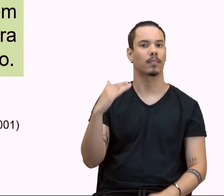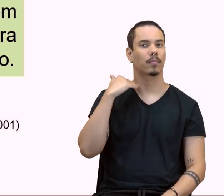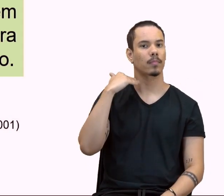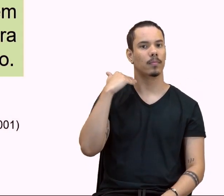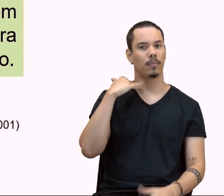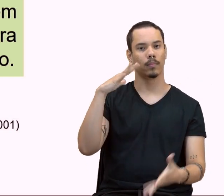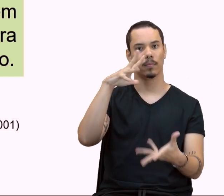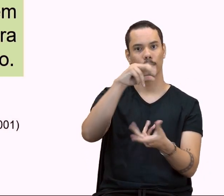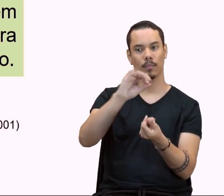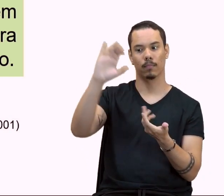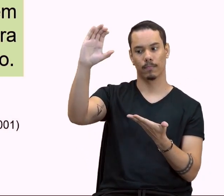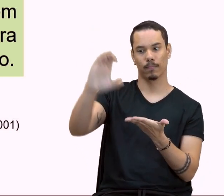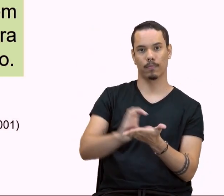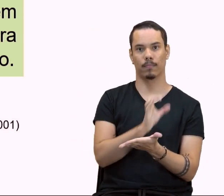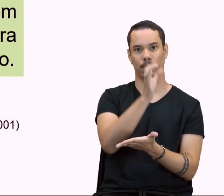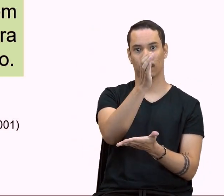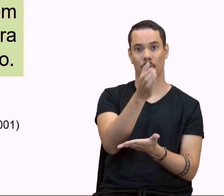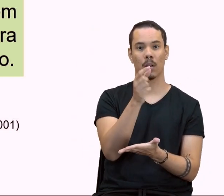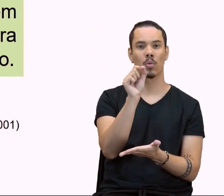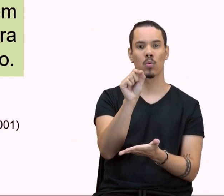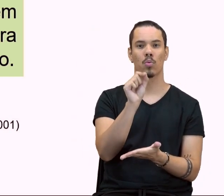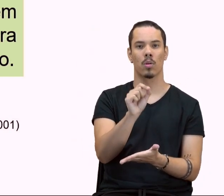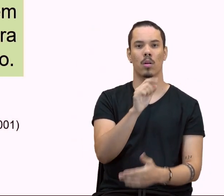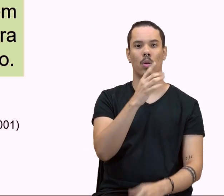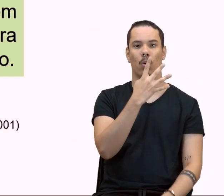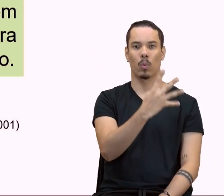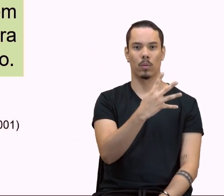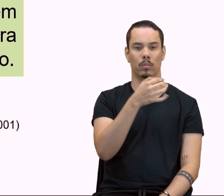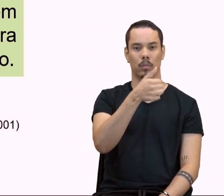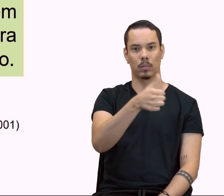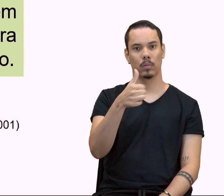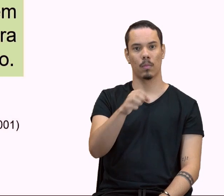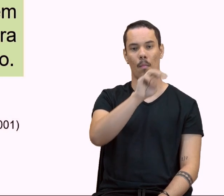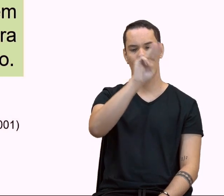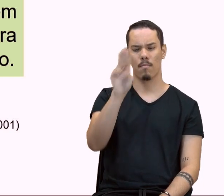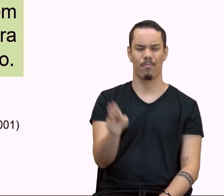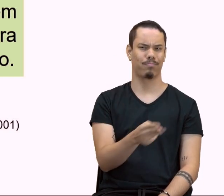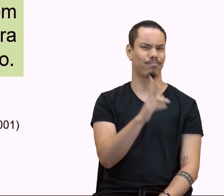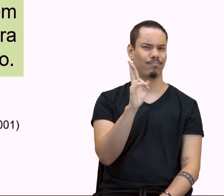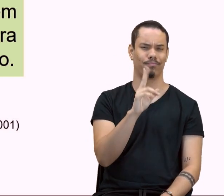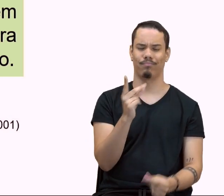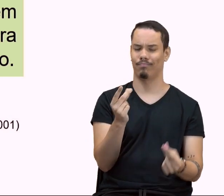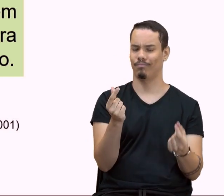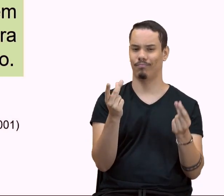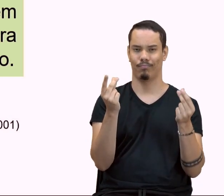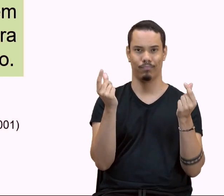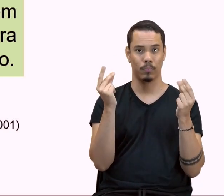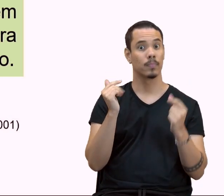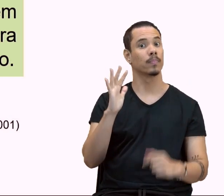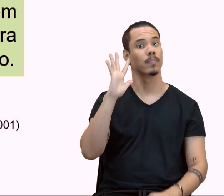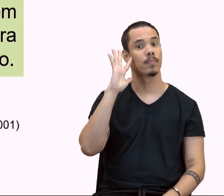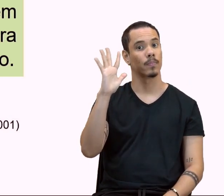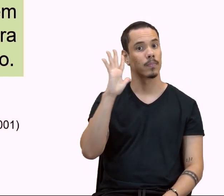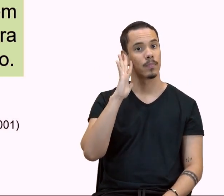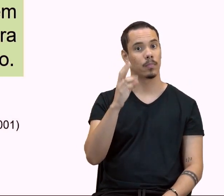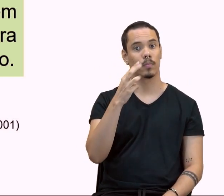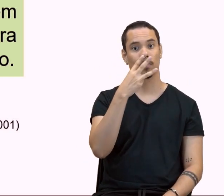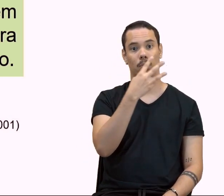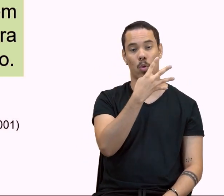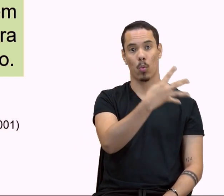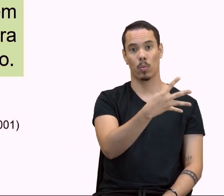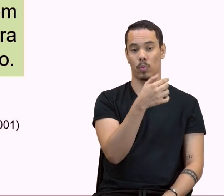numa ordem de 411 milhões de dólares. Rogério, imagina, Rogério, 411 milhões, é